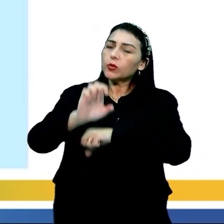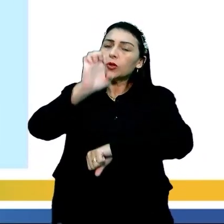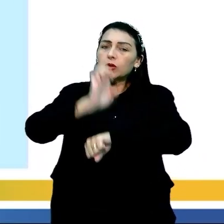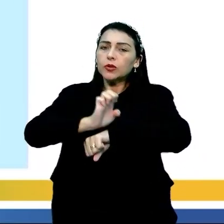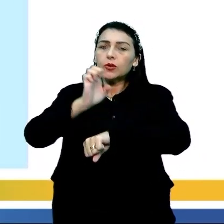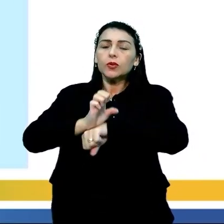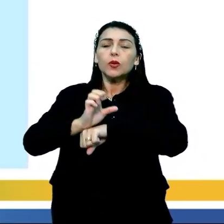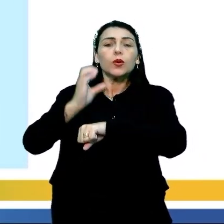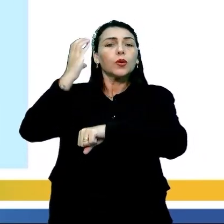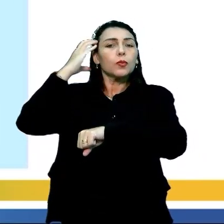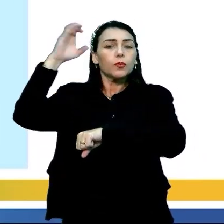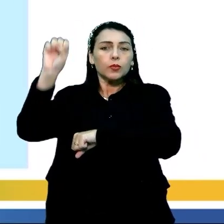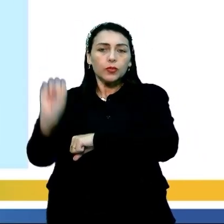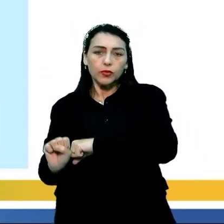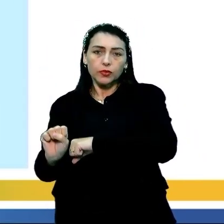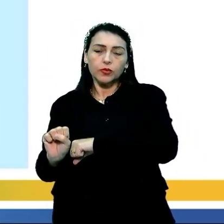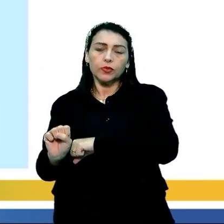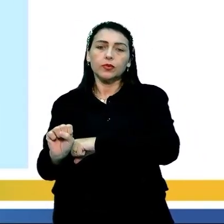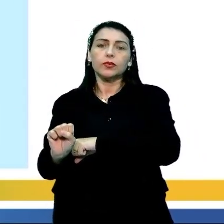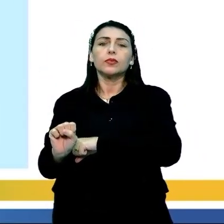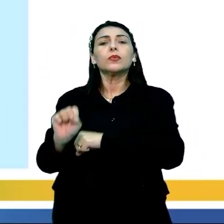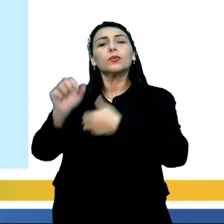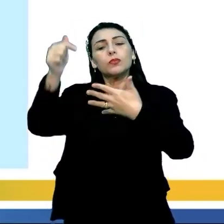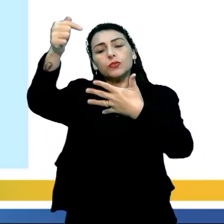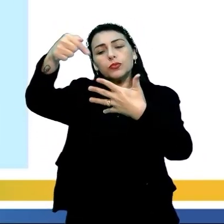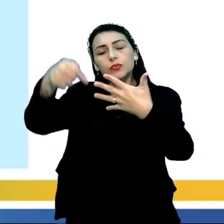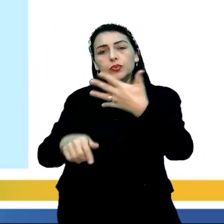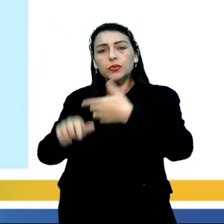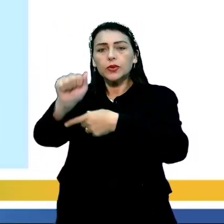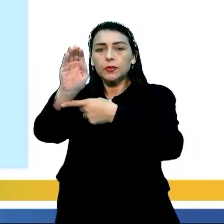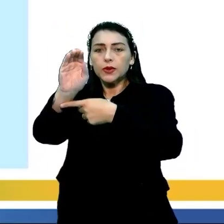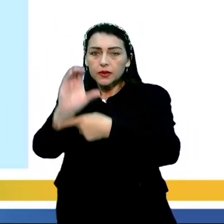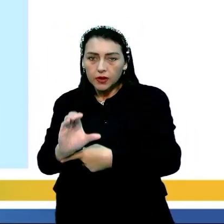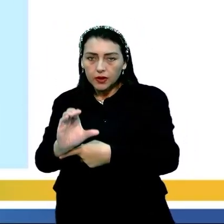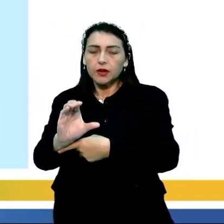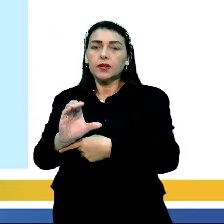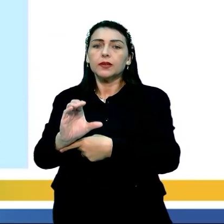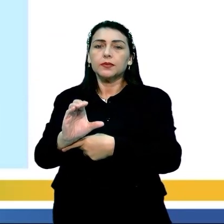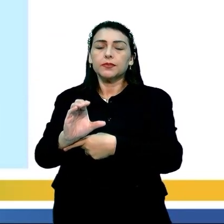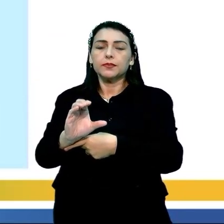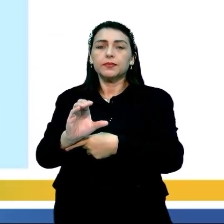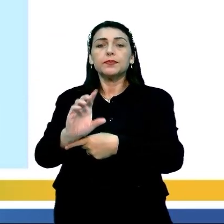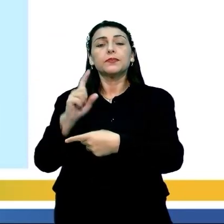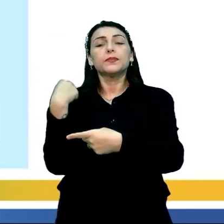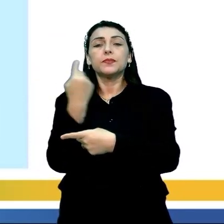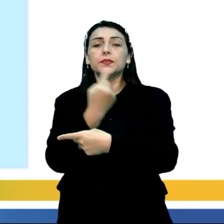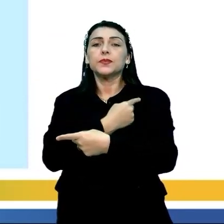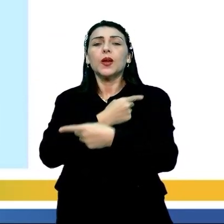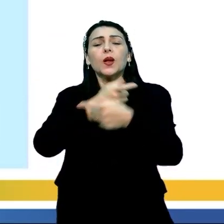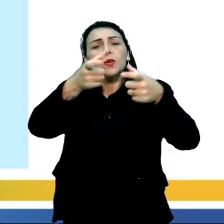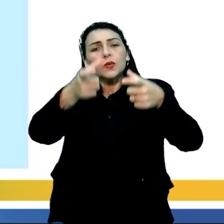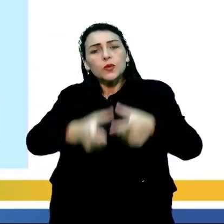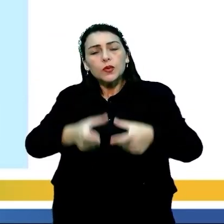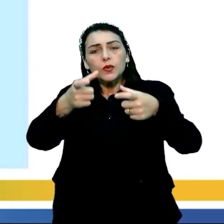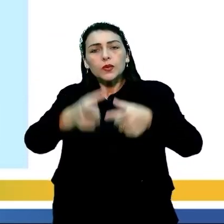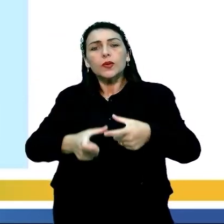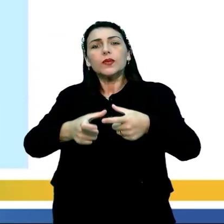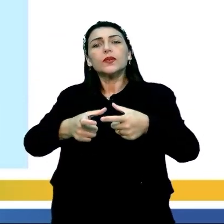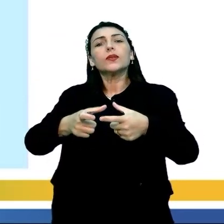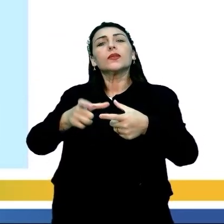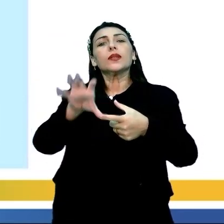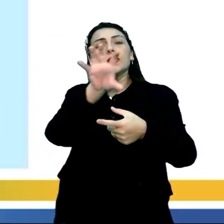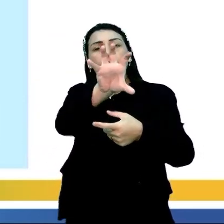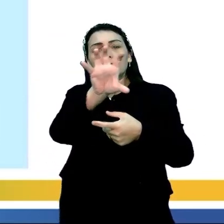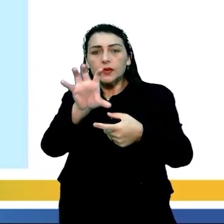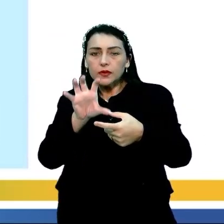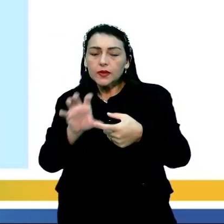Mato Grosso do Sul. Então, ponto A, B e C, essa é para a gente aí a localização dessas zonas de